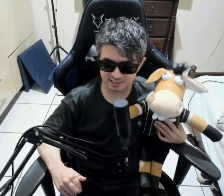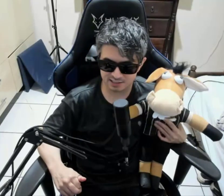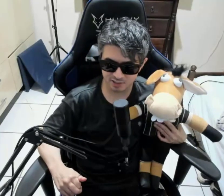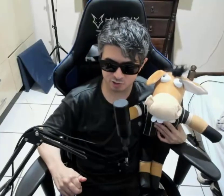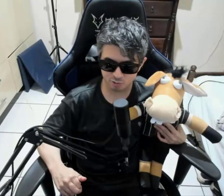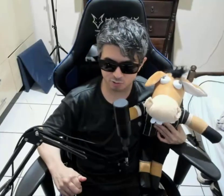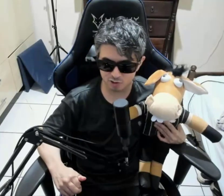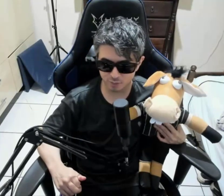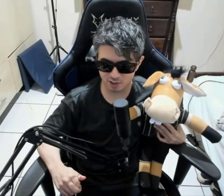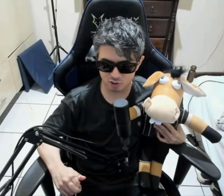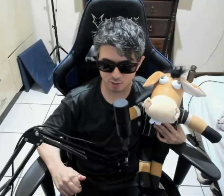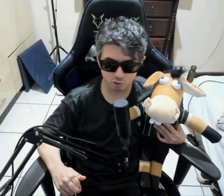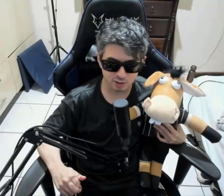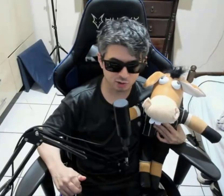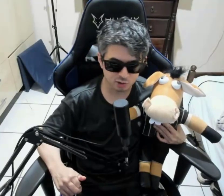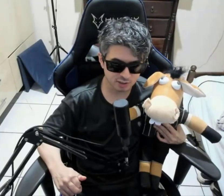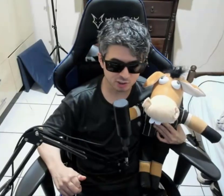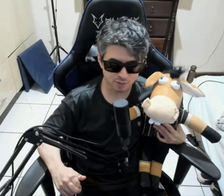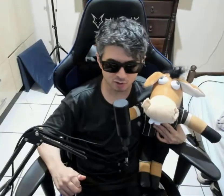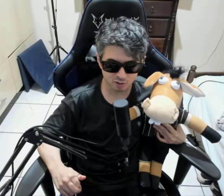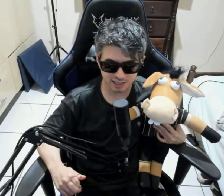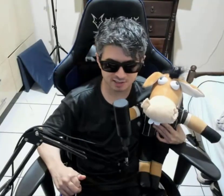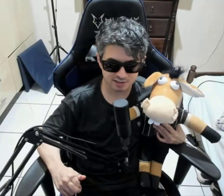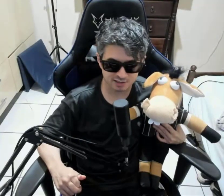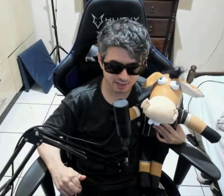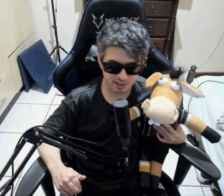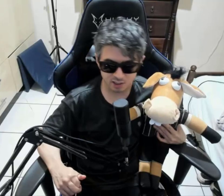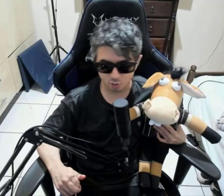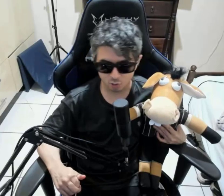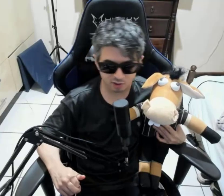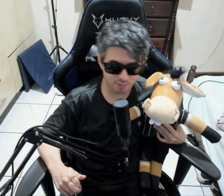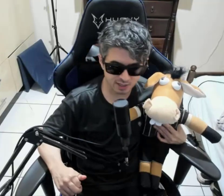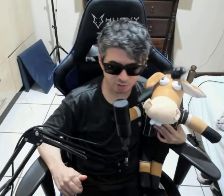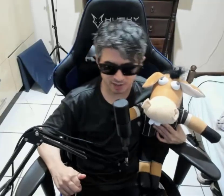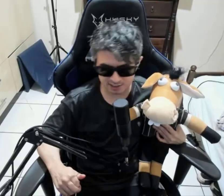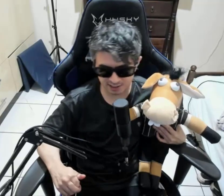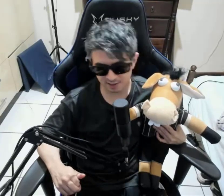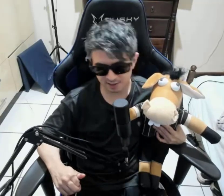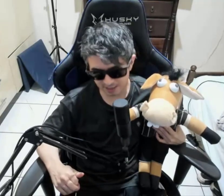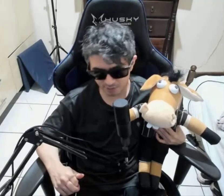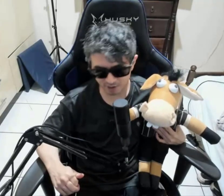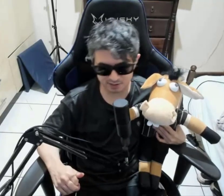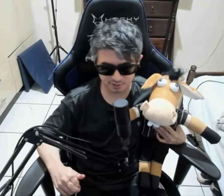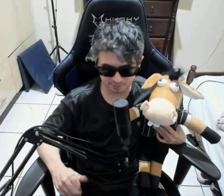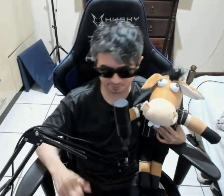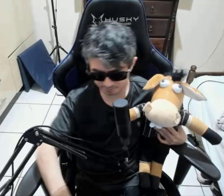você que assiste esse vídeo, qual a sua opinião sobre tudo isso? Deixa sua opinião nos comentários, quero saber. Curta, comente, compartilhe e até a próxima.